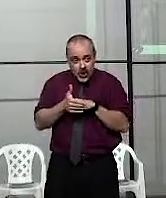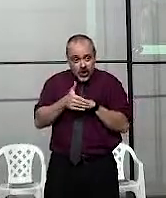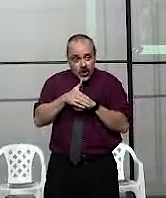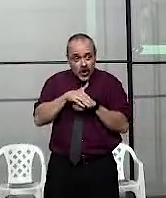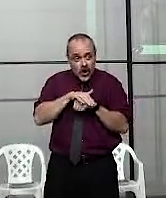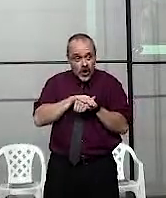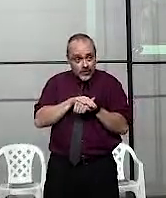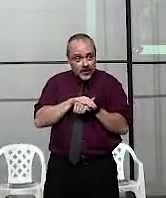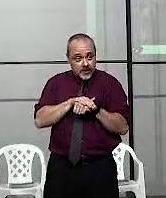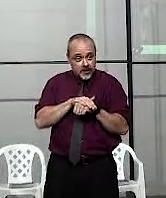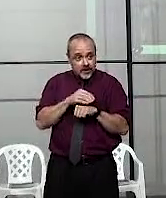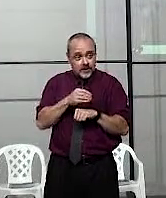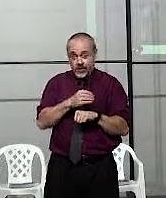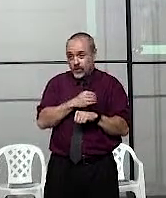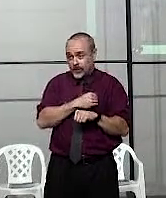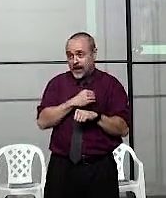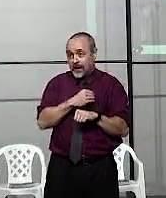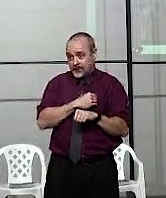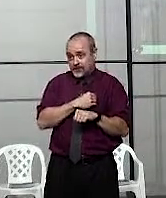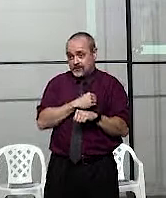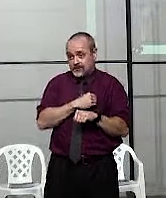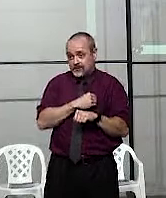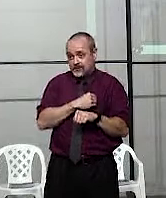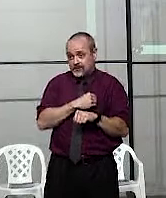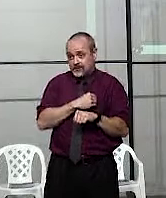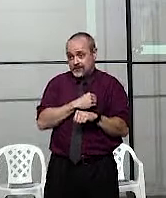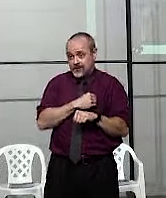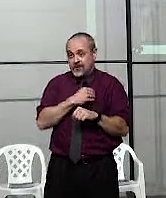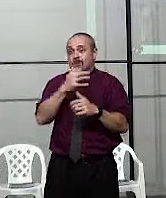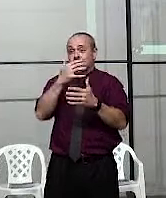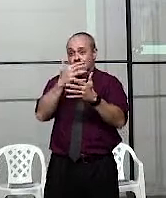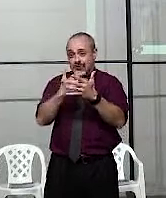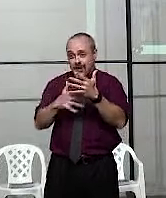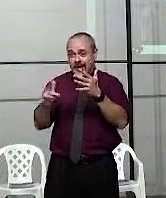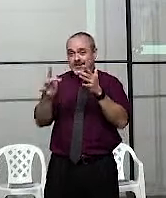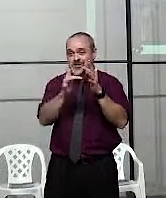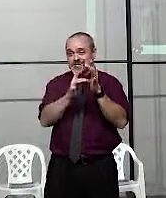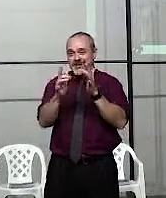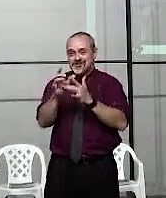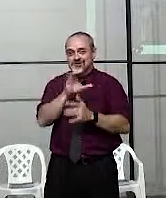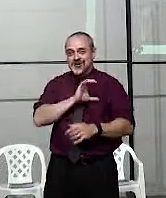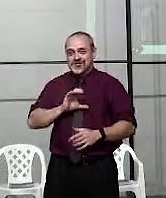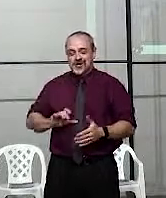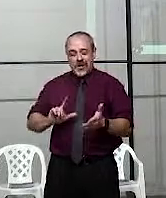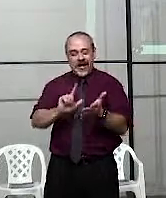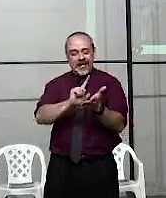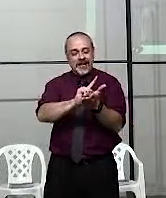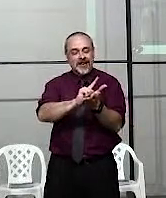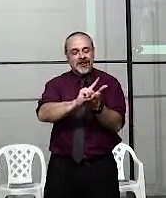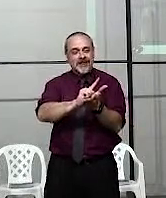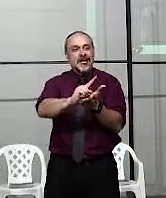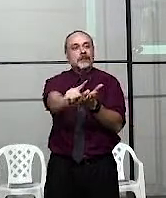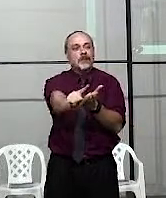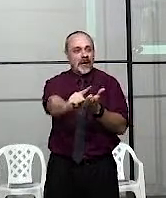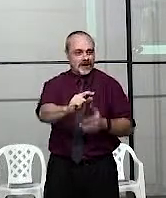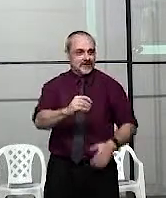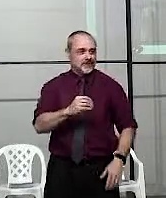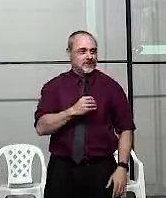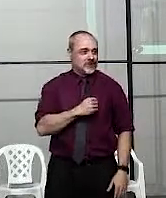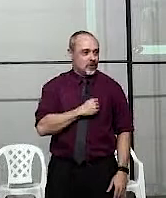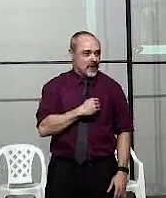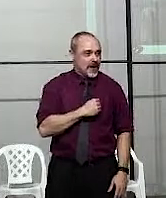só cobre o pecado. Mas o sangue de Jesus Cristo